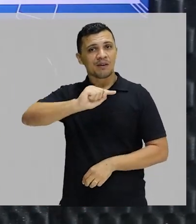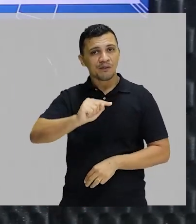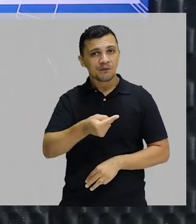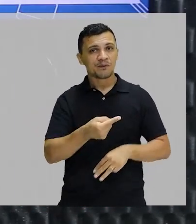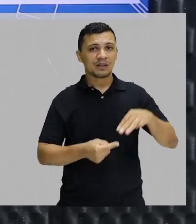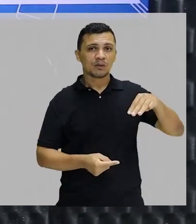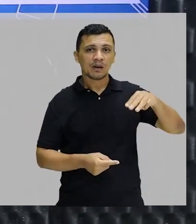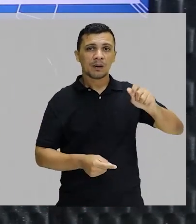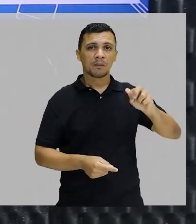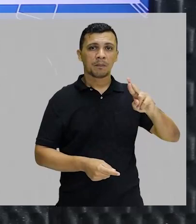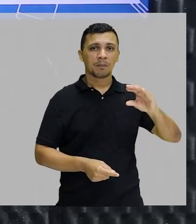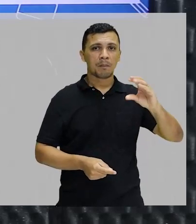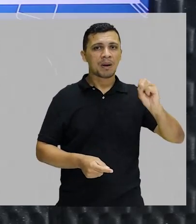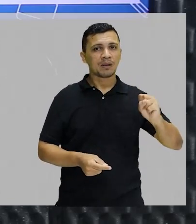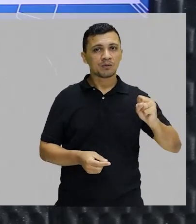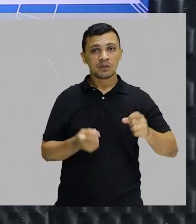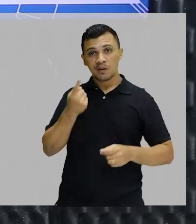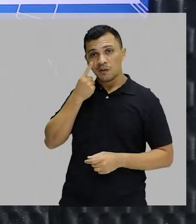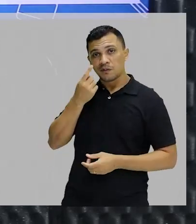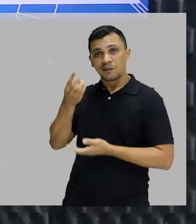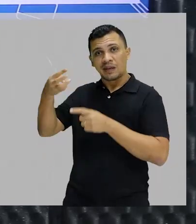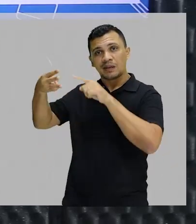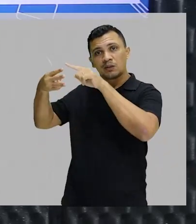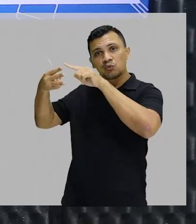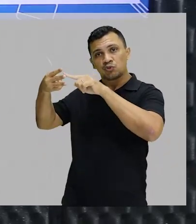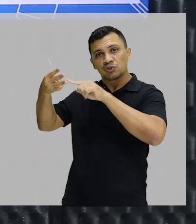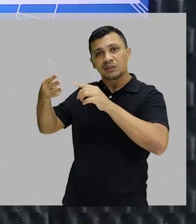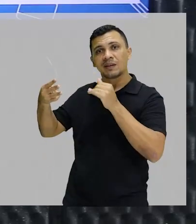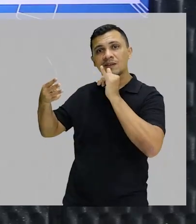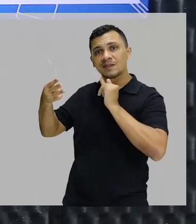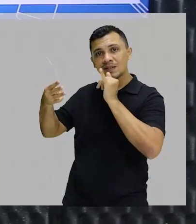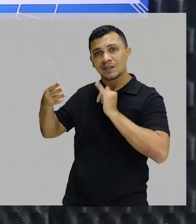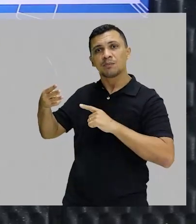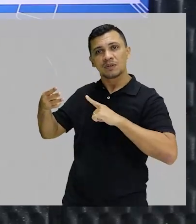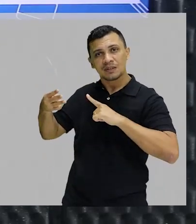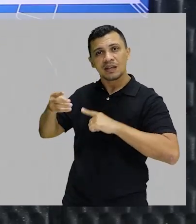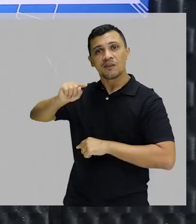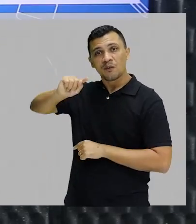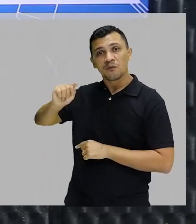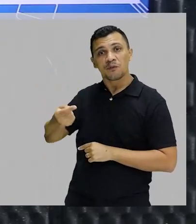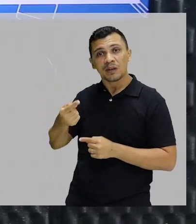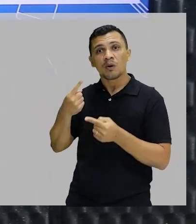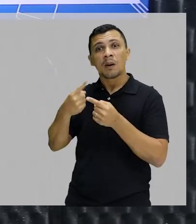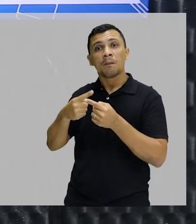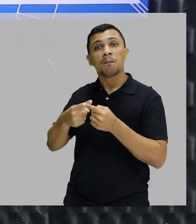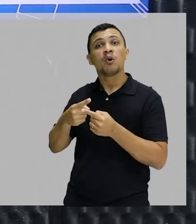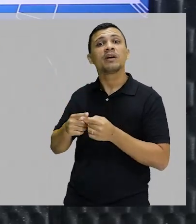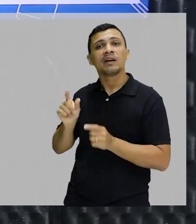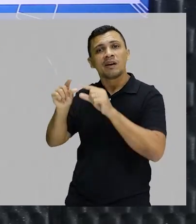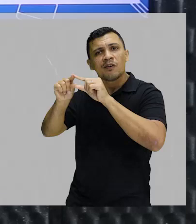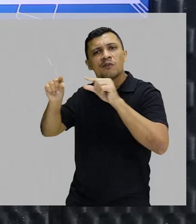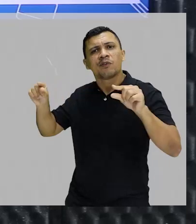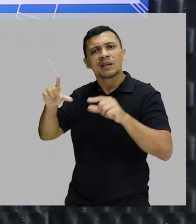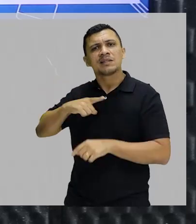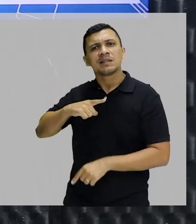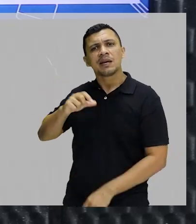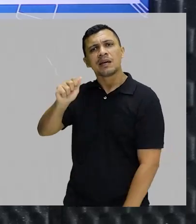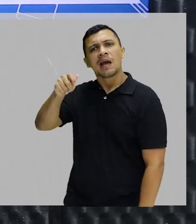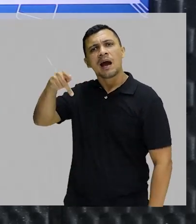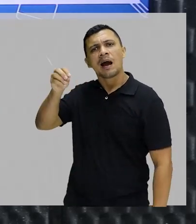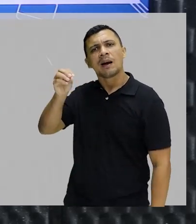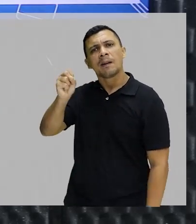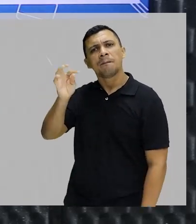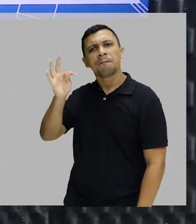três exemplos aí são marcados por vírgula para marcar também o vocativo. Lembram desse conteúdo, aposto e vocativo? É um conteúdo